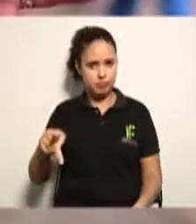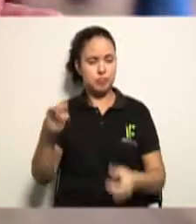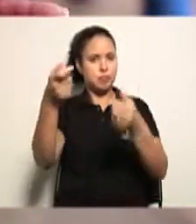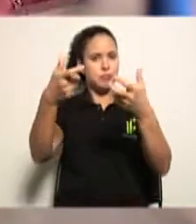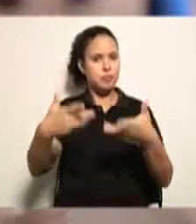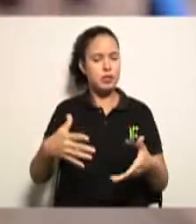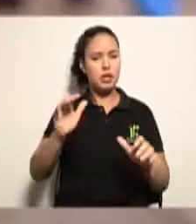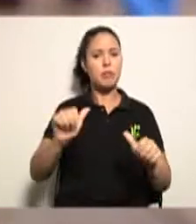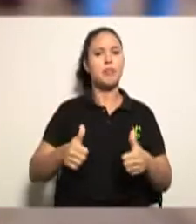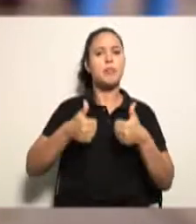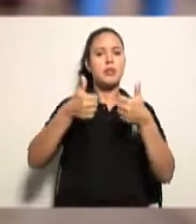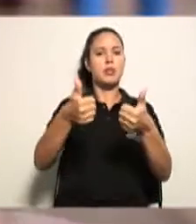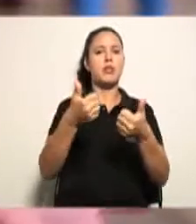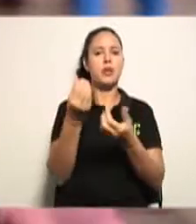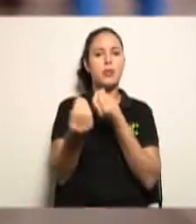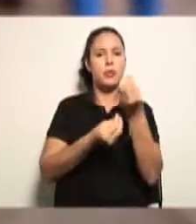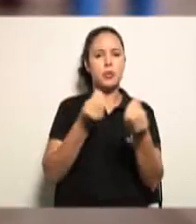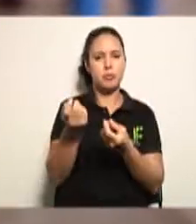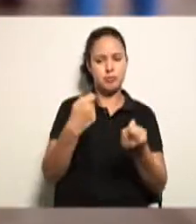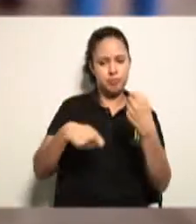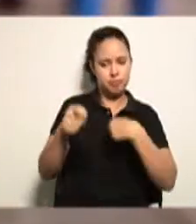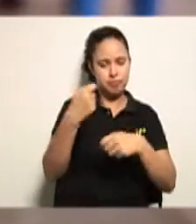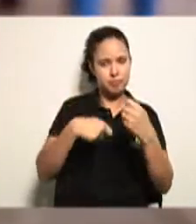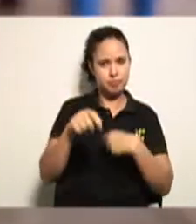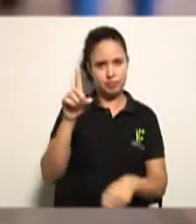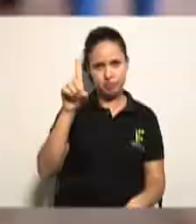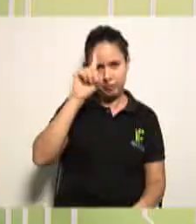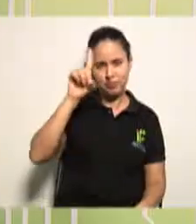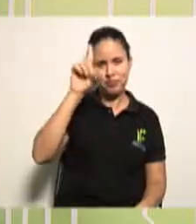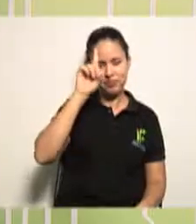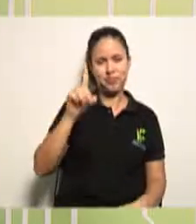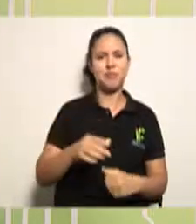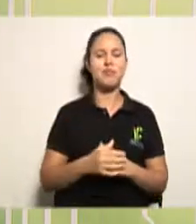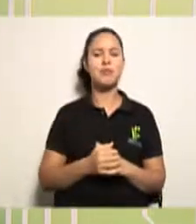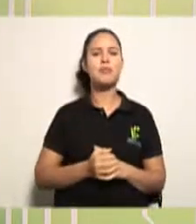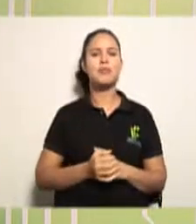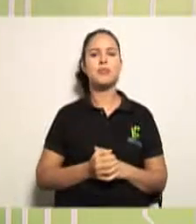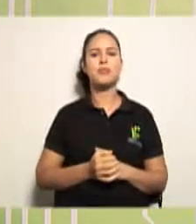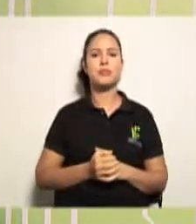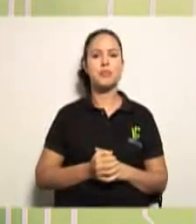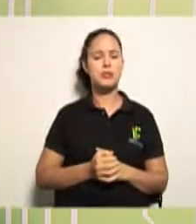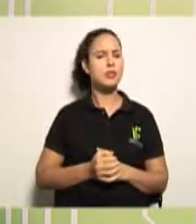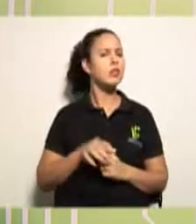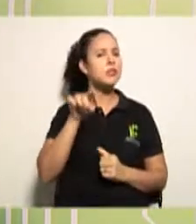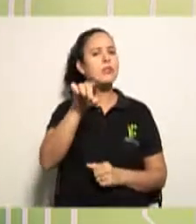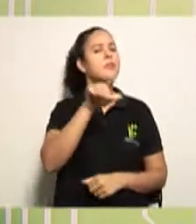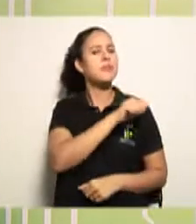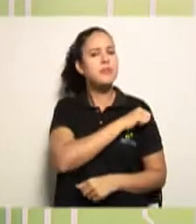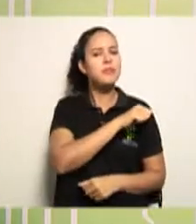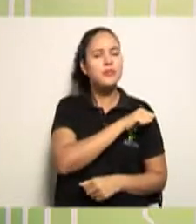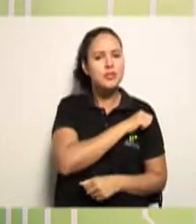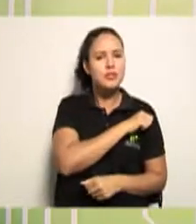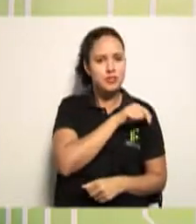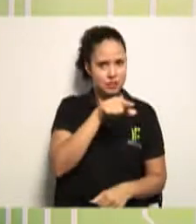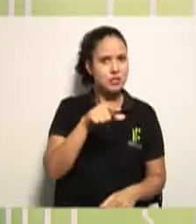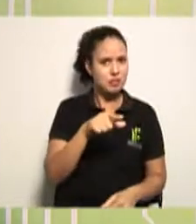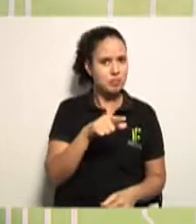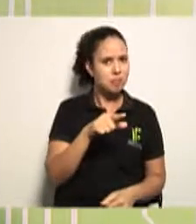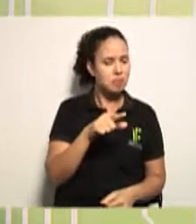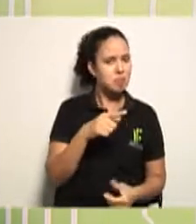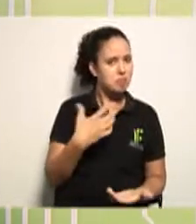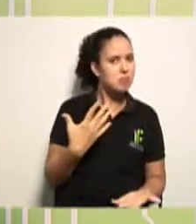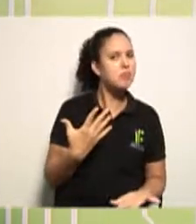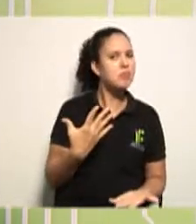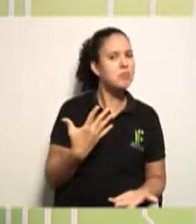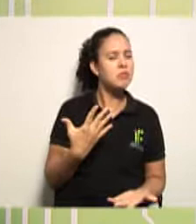a melhor maneira de administrar o nosso dia a dia. Tchau! E você que é estudante, você concorda com